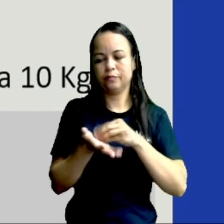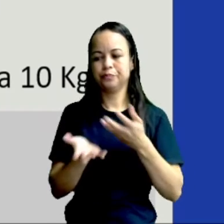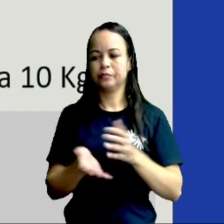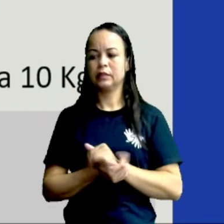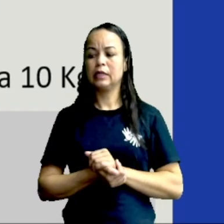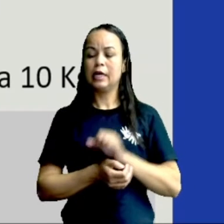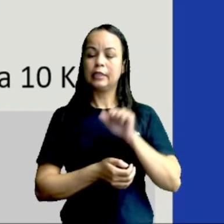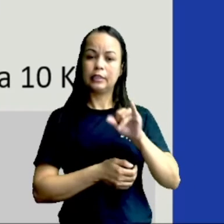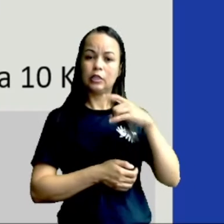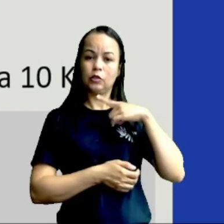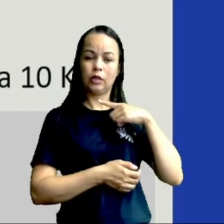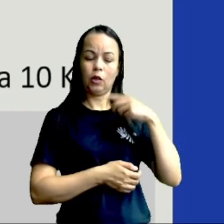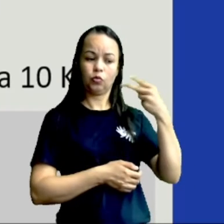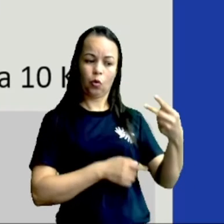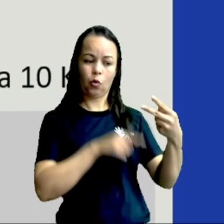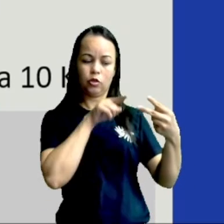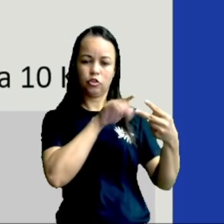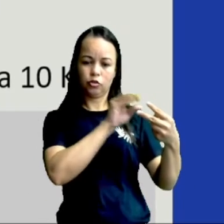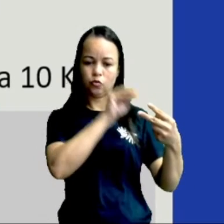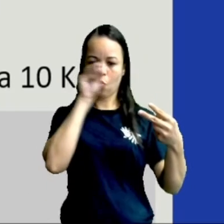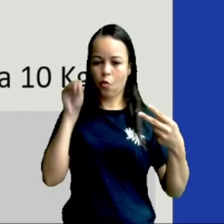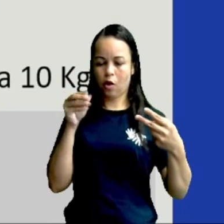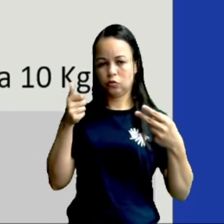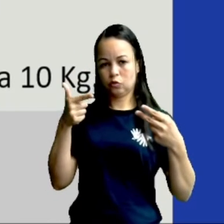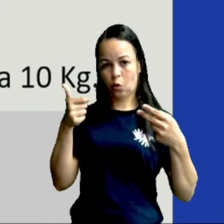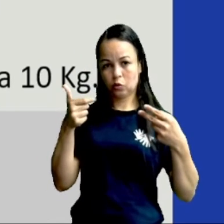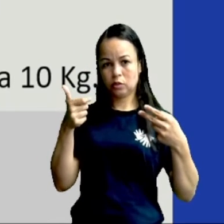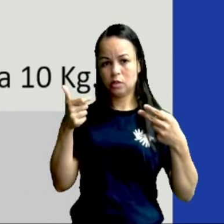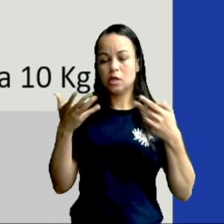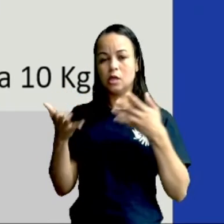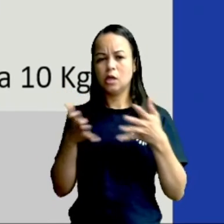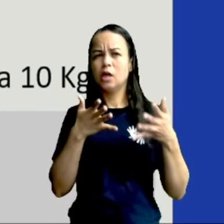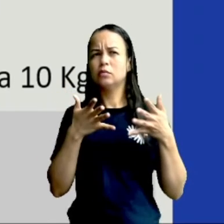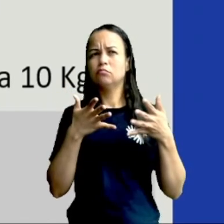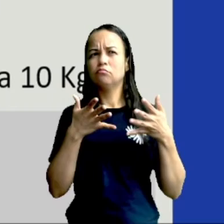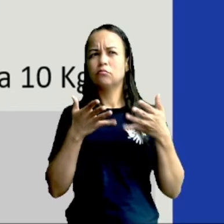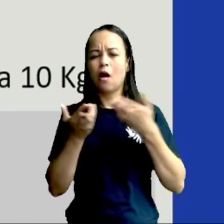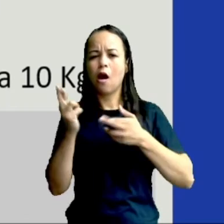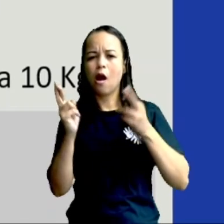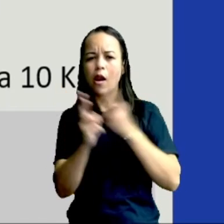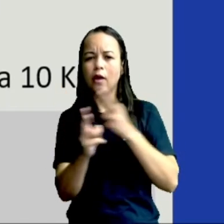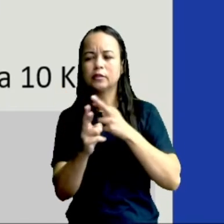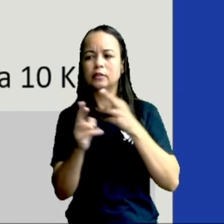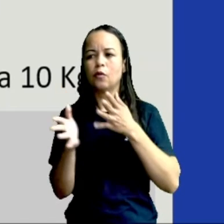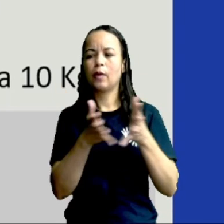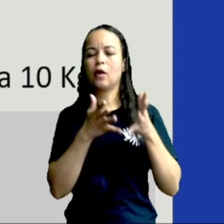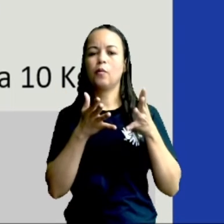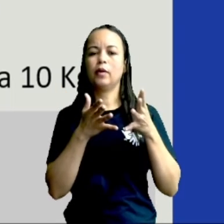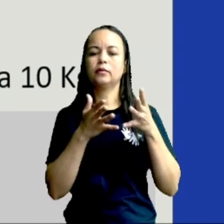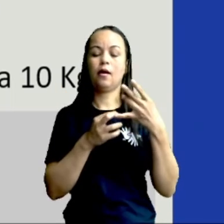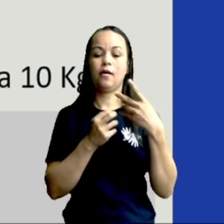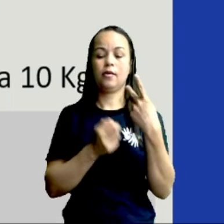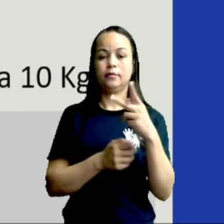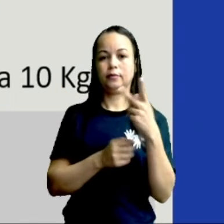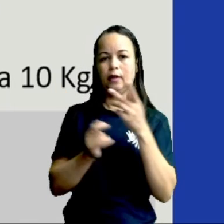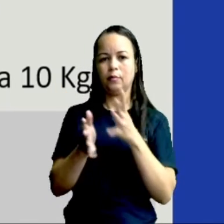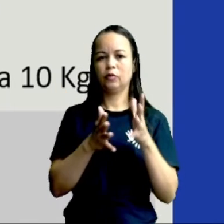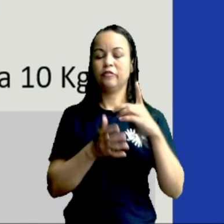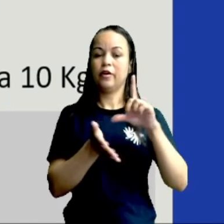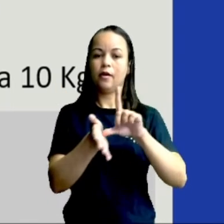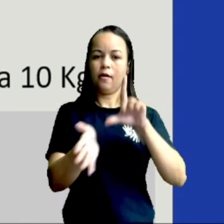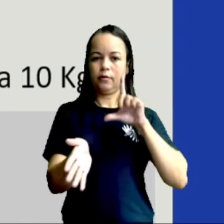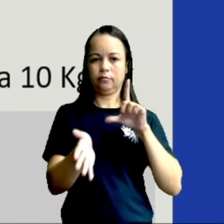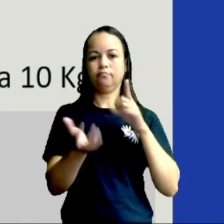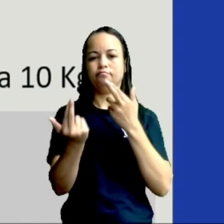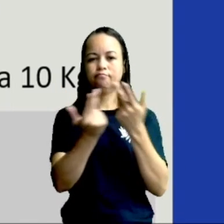eu tenho 2 e do outro eu tenho 12, então eu vou fazer a relação. Para completar esse termo, né, que vem antes da